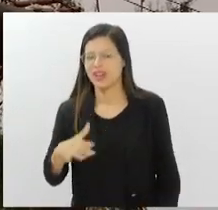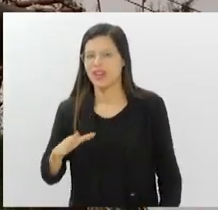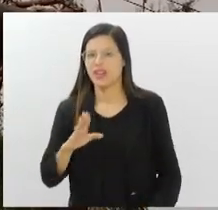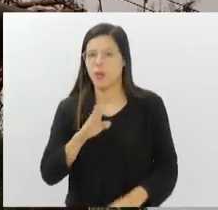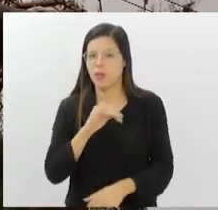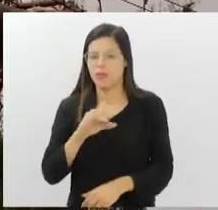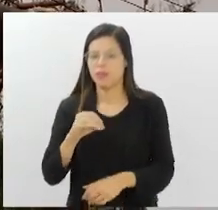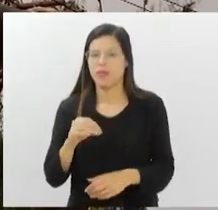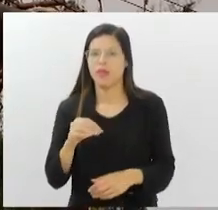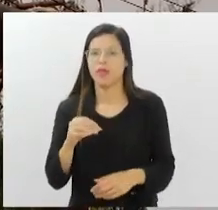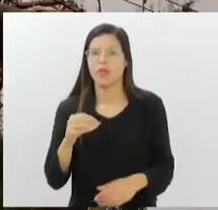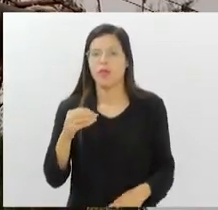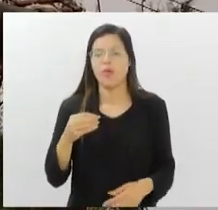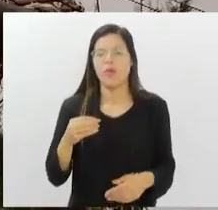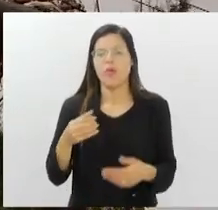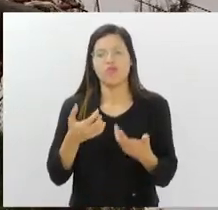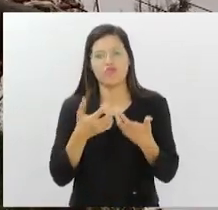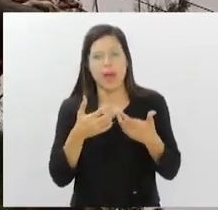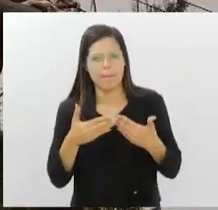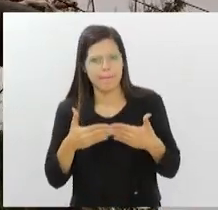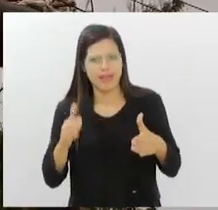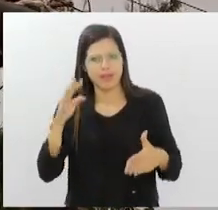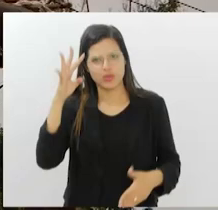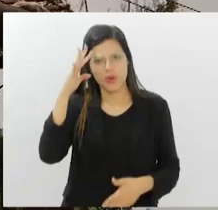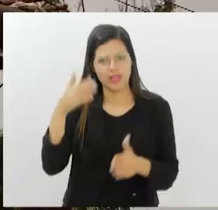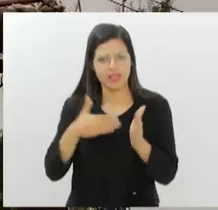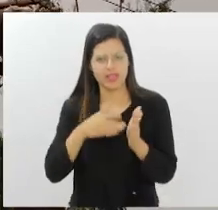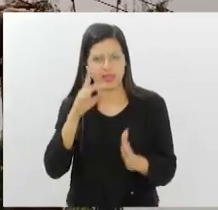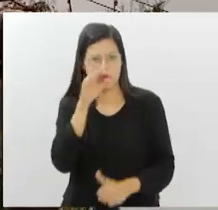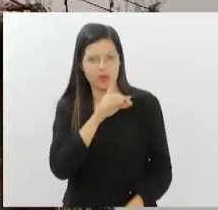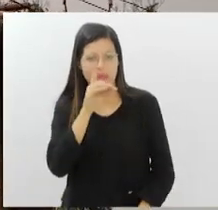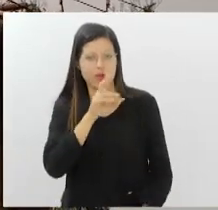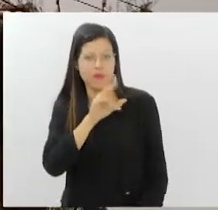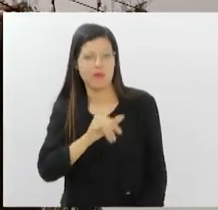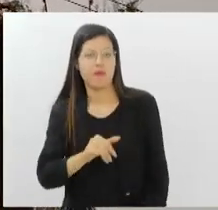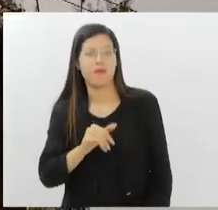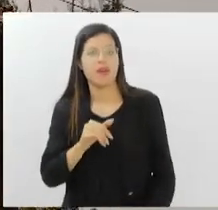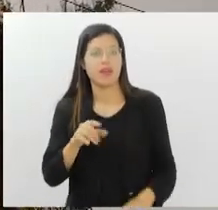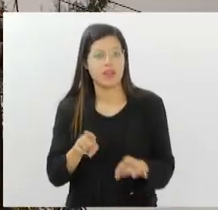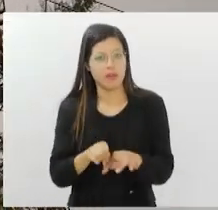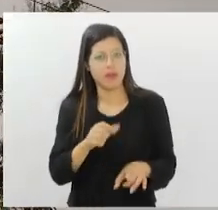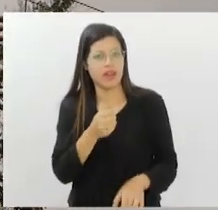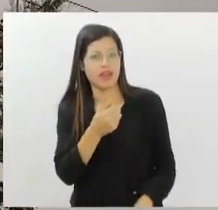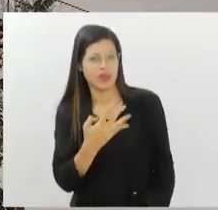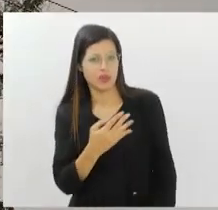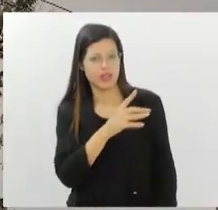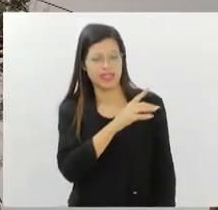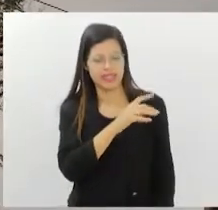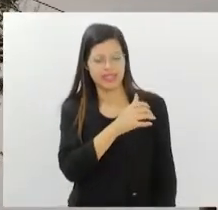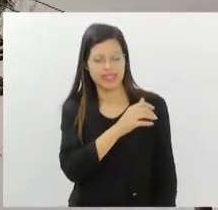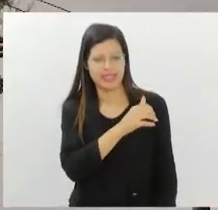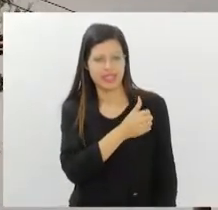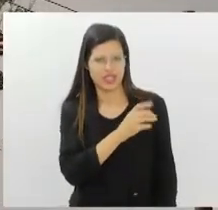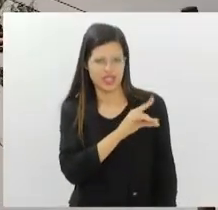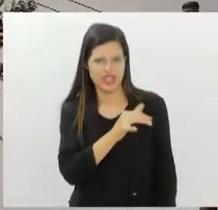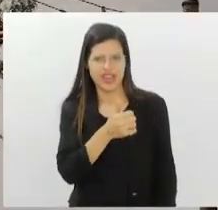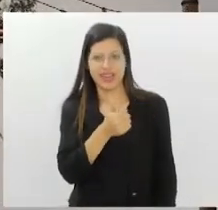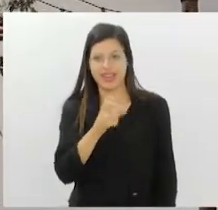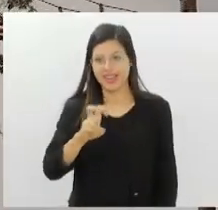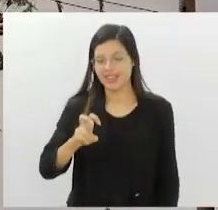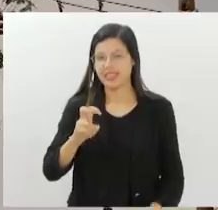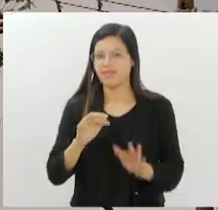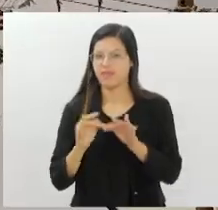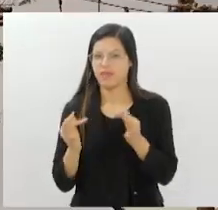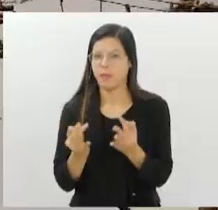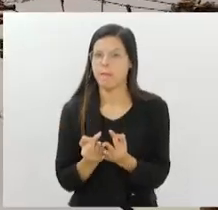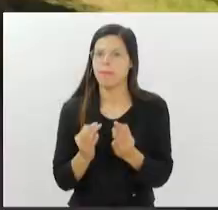costuma funcionar de quarta-feira a domingo, vai abrir excepcionalmente dias 14 e 15, para que as famílias tenham mais uma